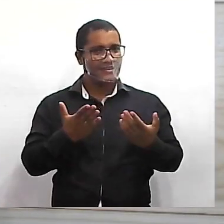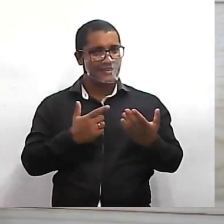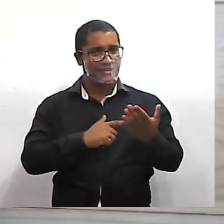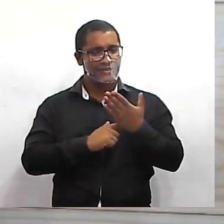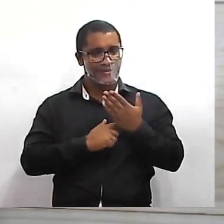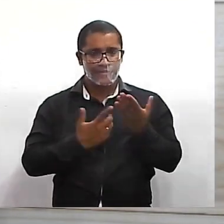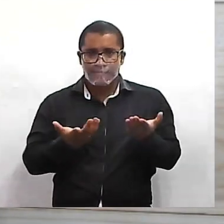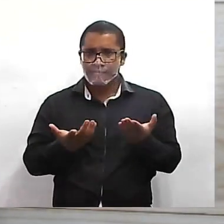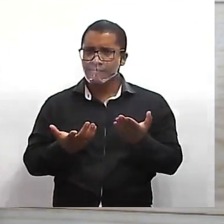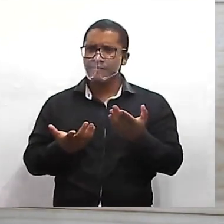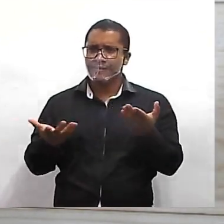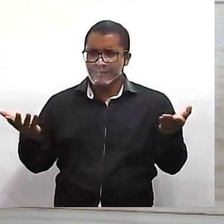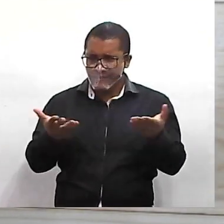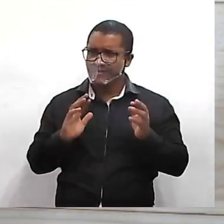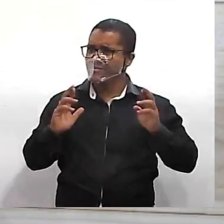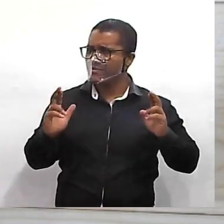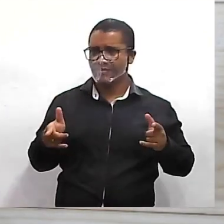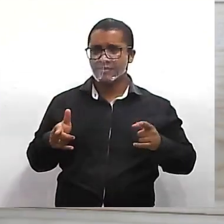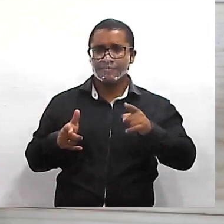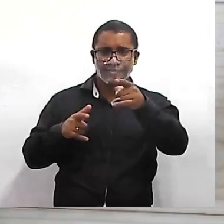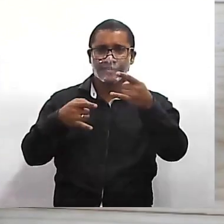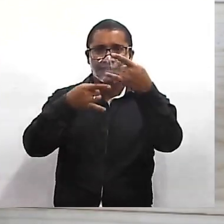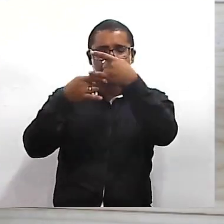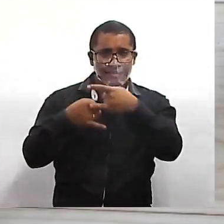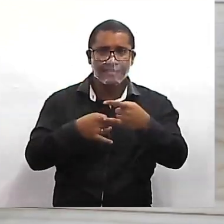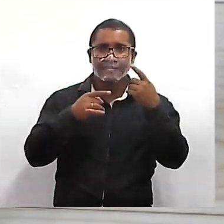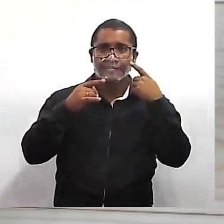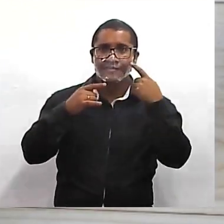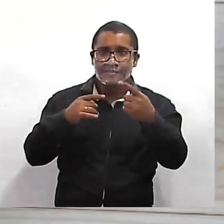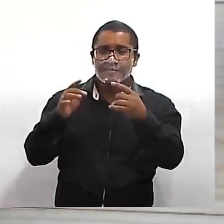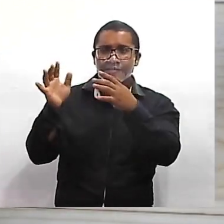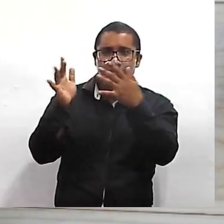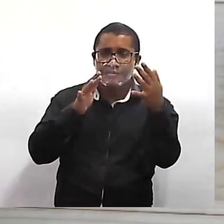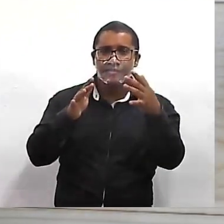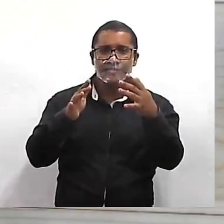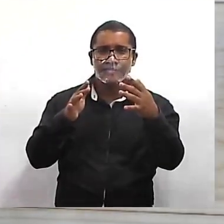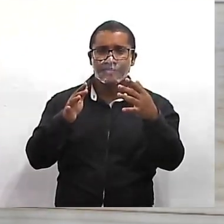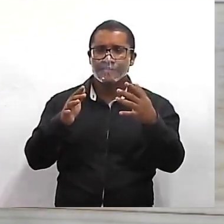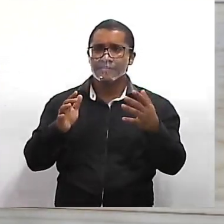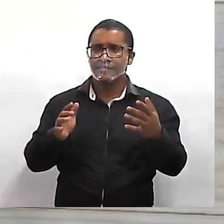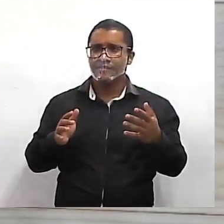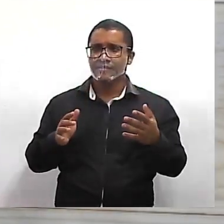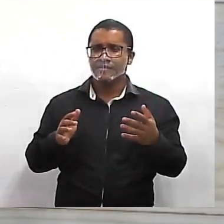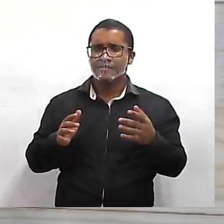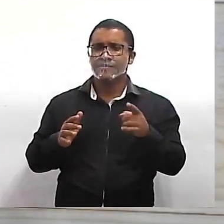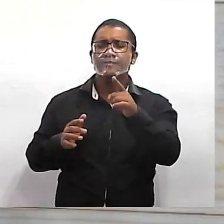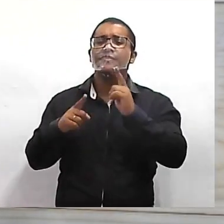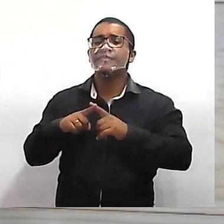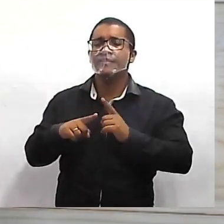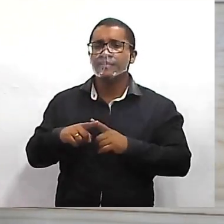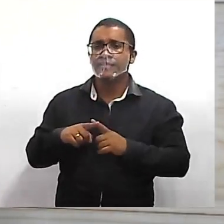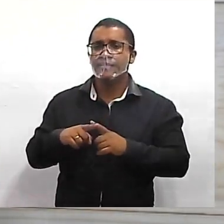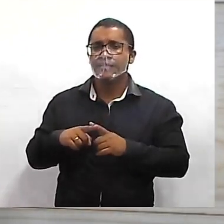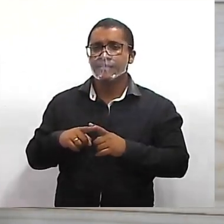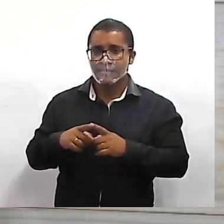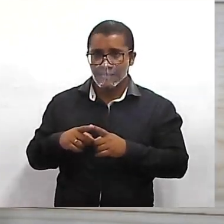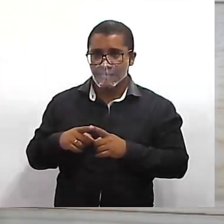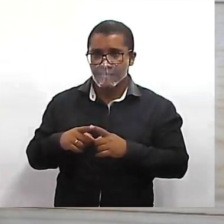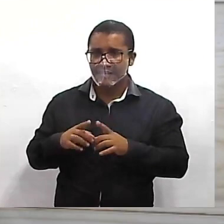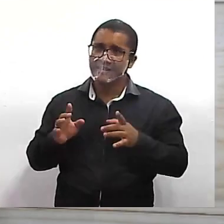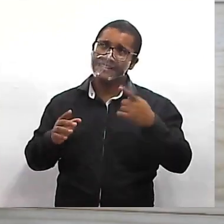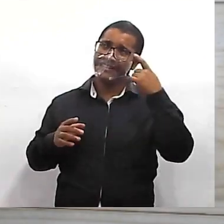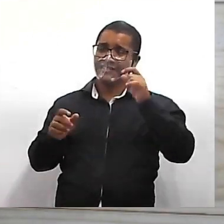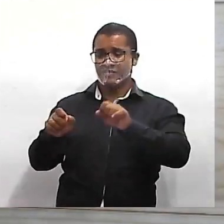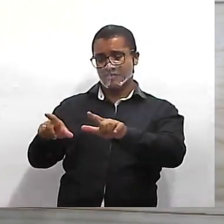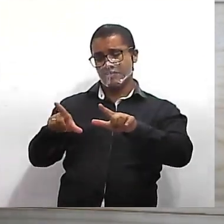assistindo essa live, existe uma justificativa. Ah, Cris, mas eu só quero o certificado. Tem essa pessoa aí assistindo? Tem. Tem essa